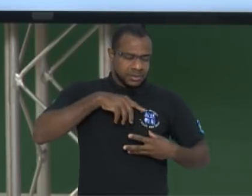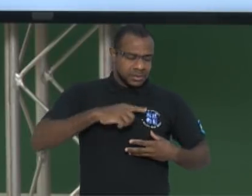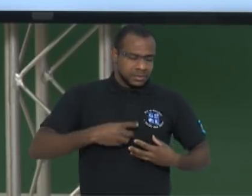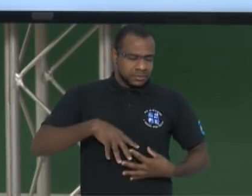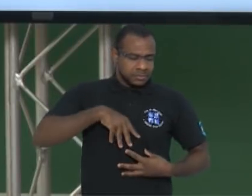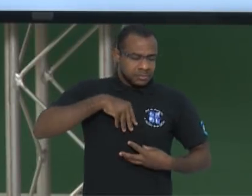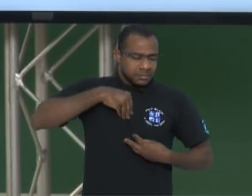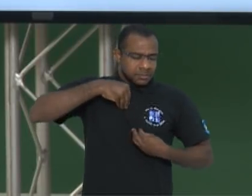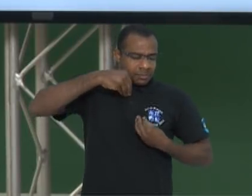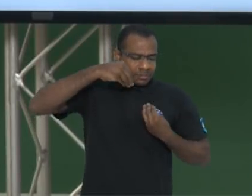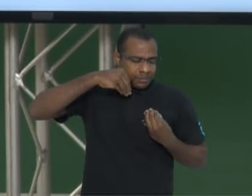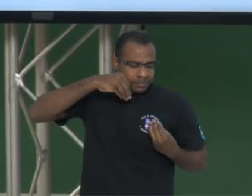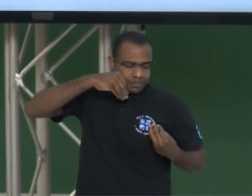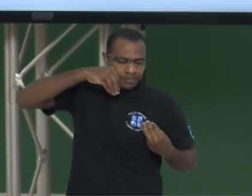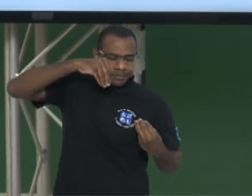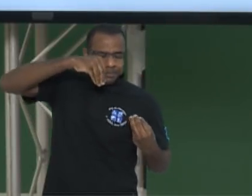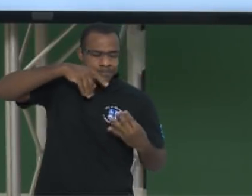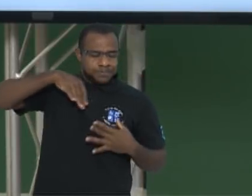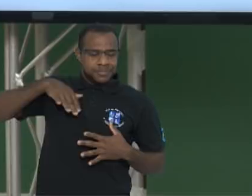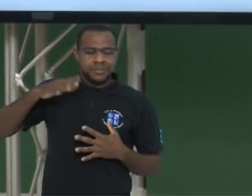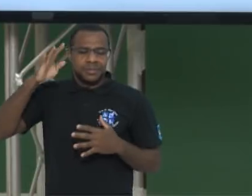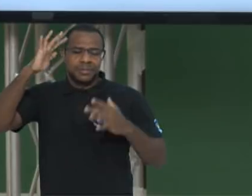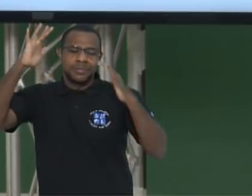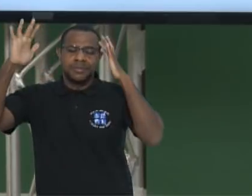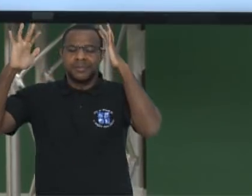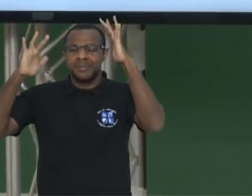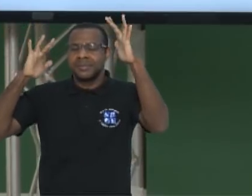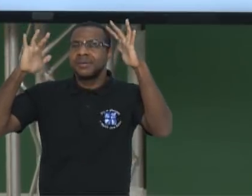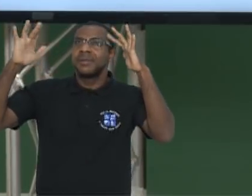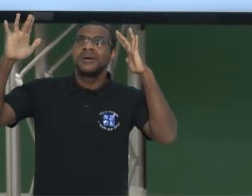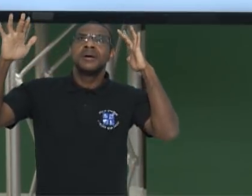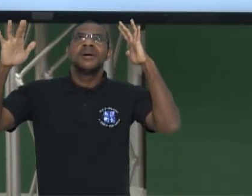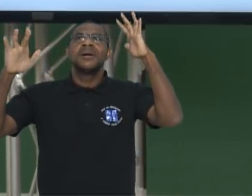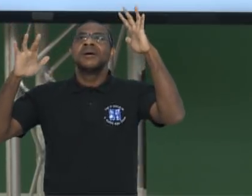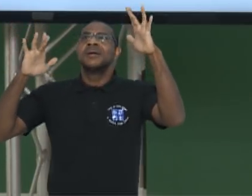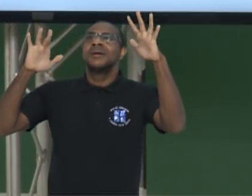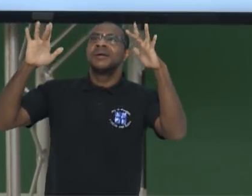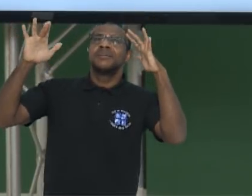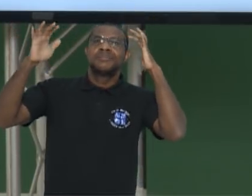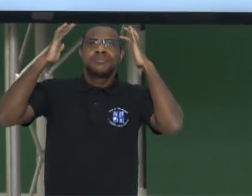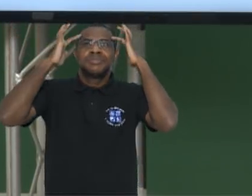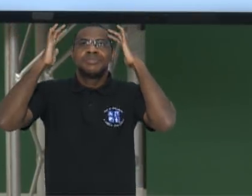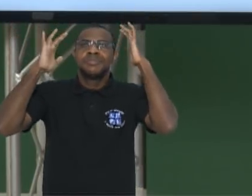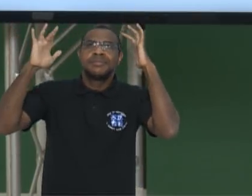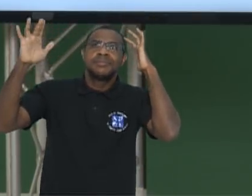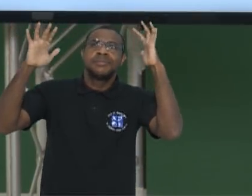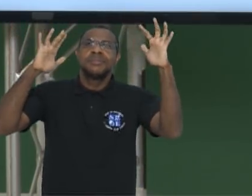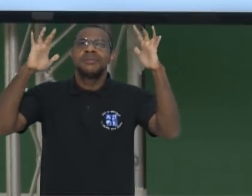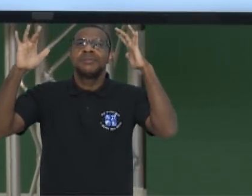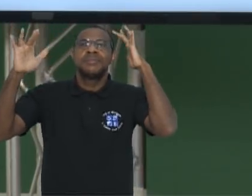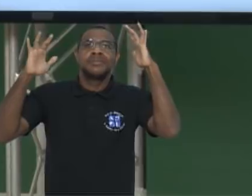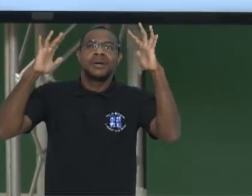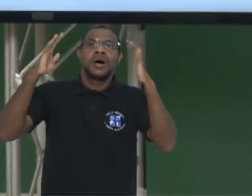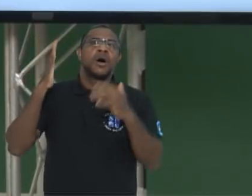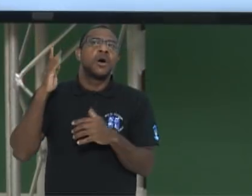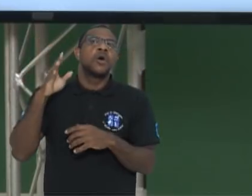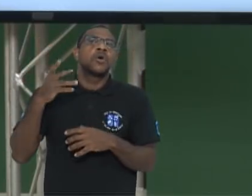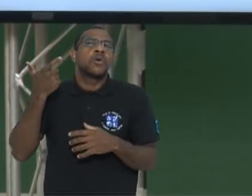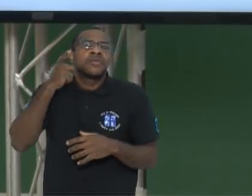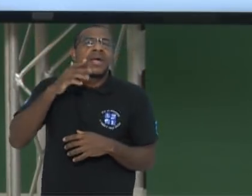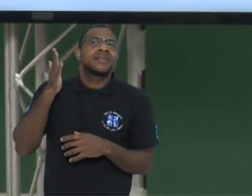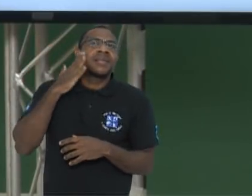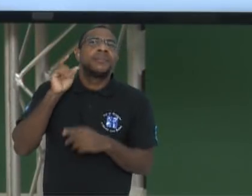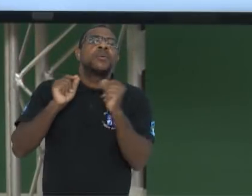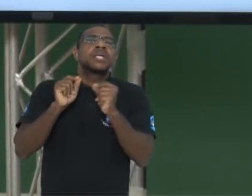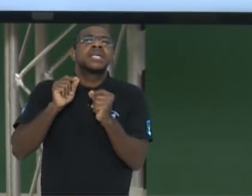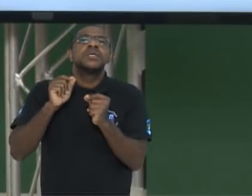na imaginação, nas memórias, né, no fluxo de consciência dos personagens. Ele consegue saber o que os personagens